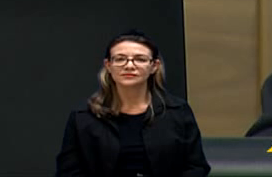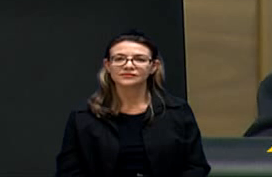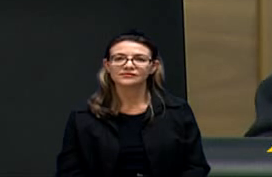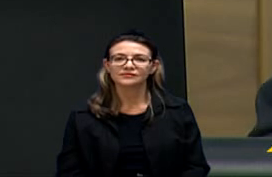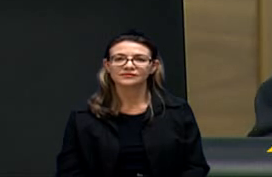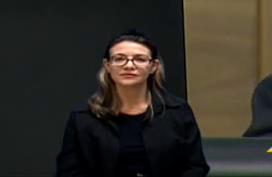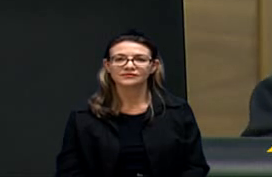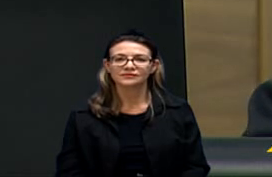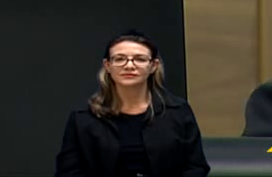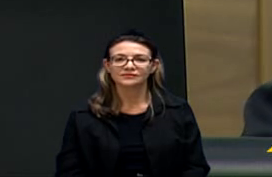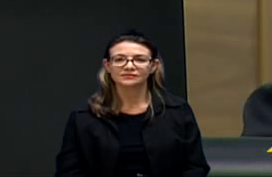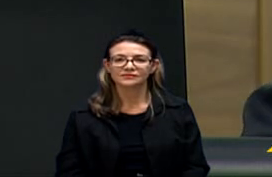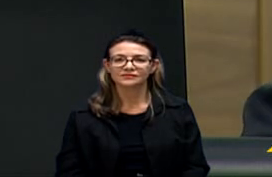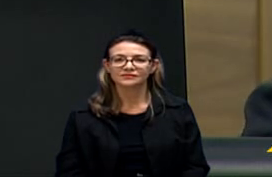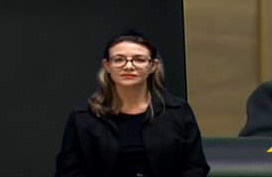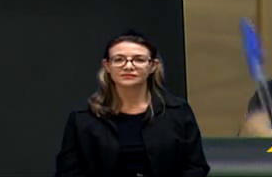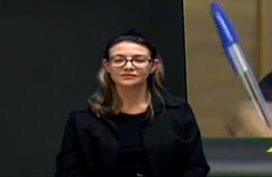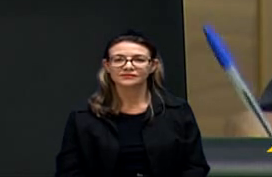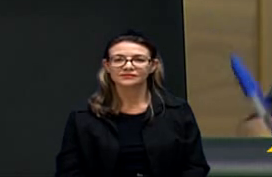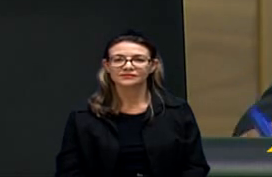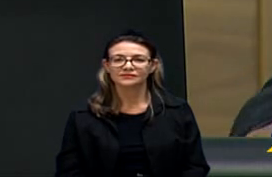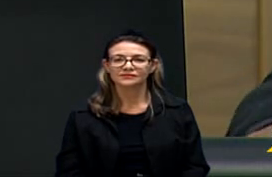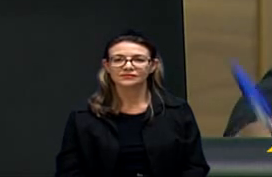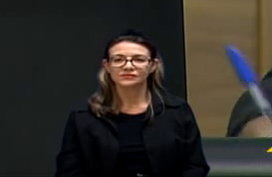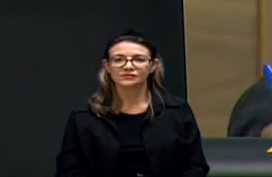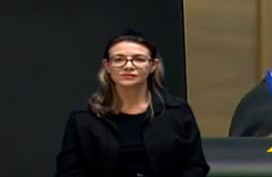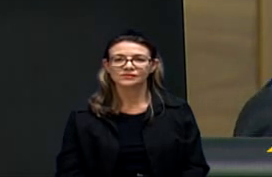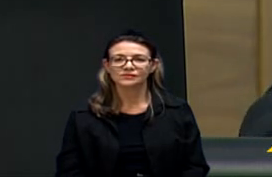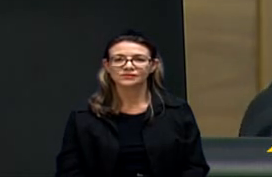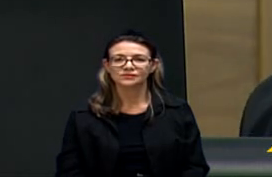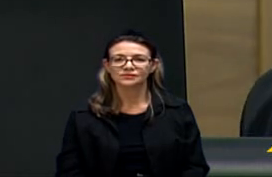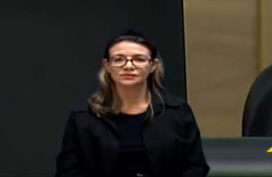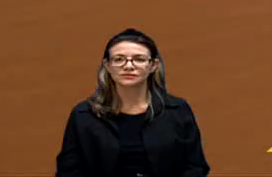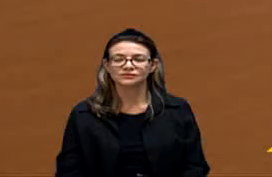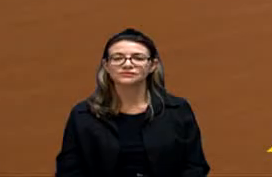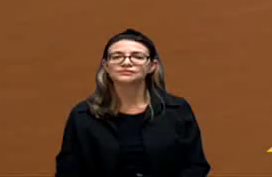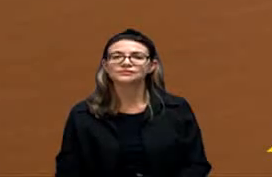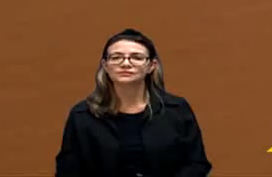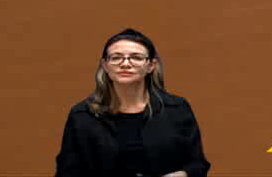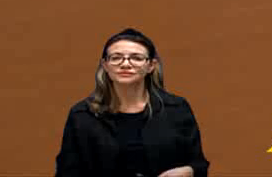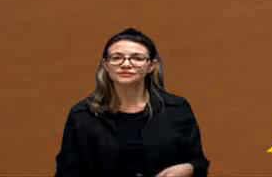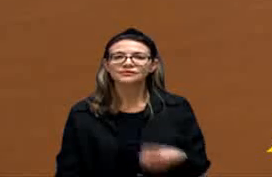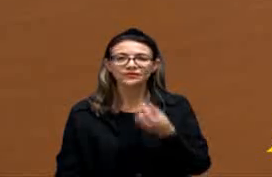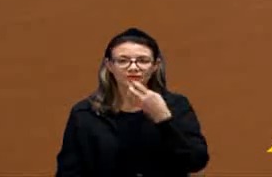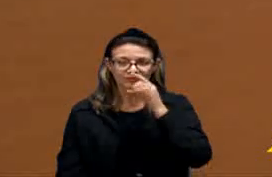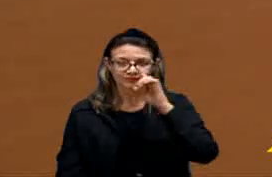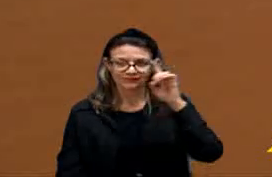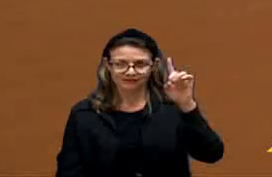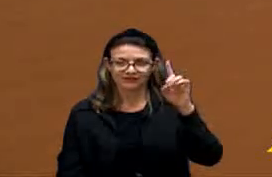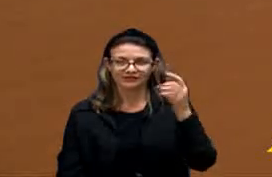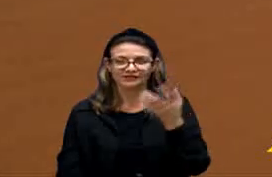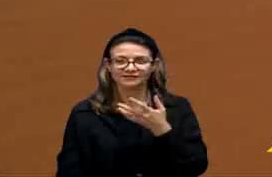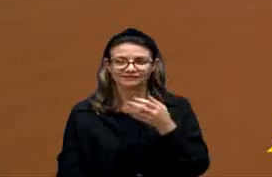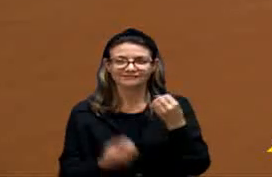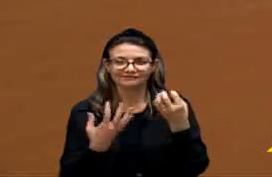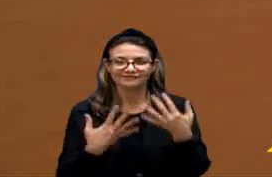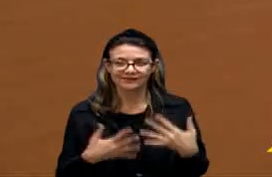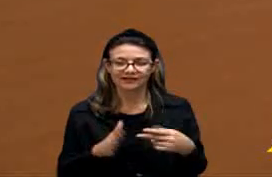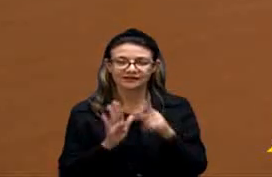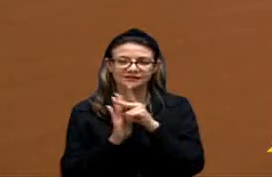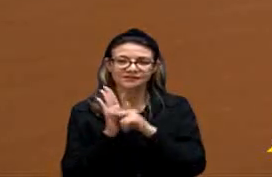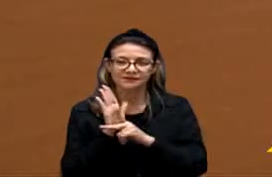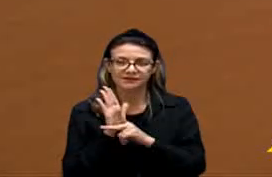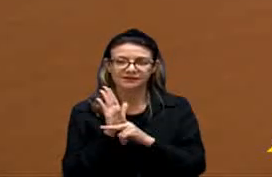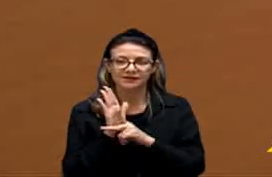Parecer com a palavra autor Presidente Bom dia Queria explicar um pouco esse projeto esse